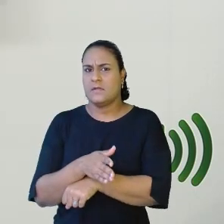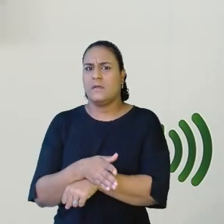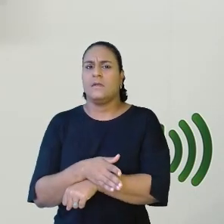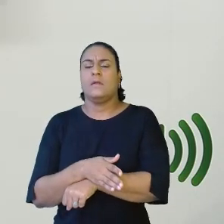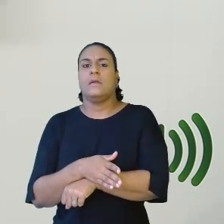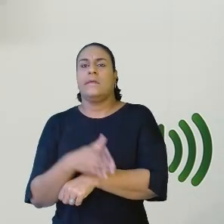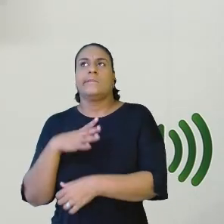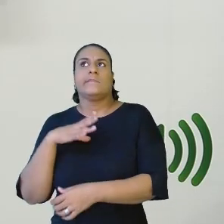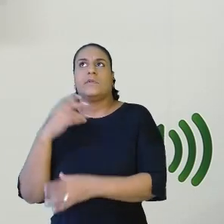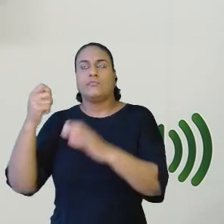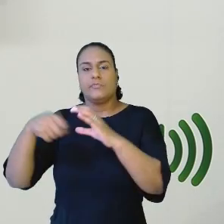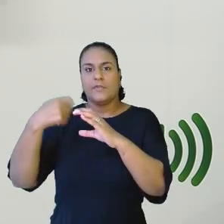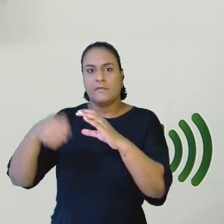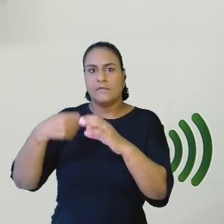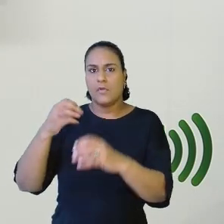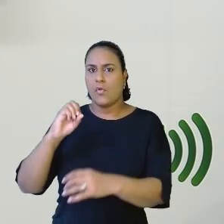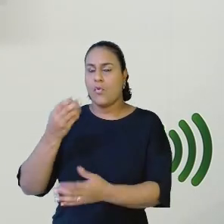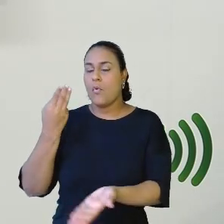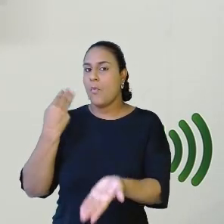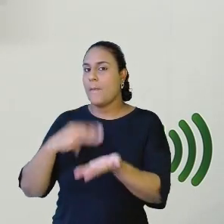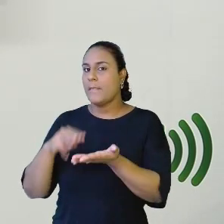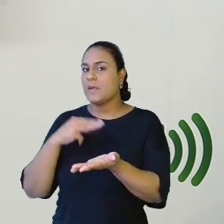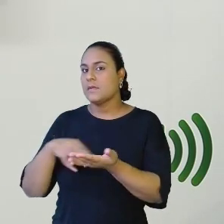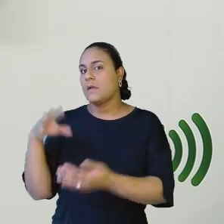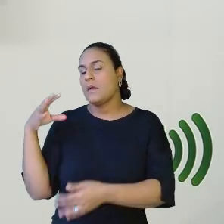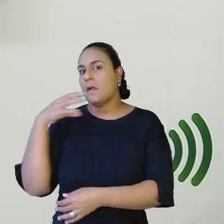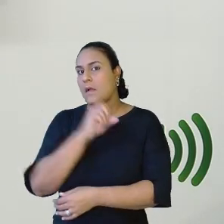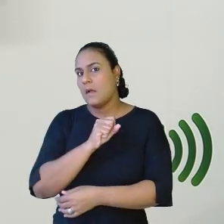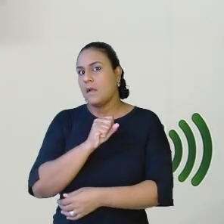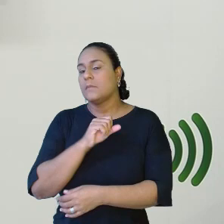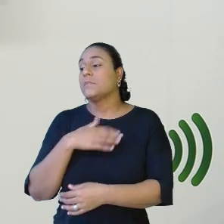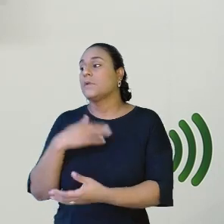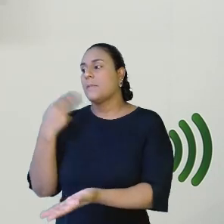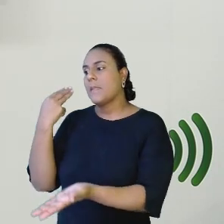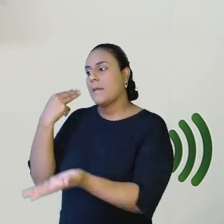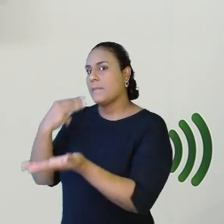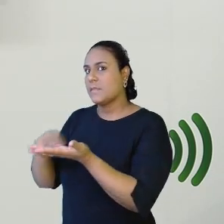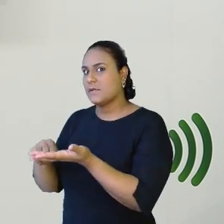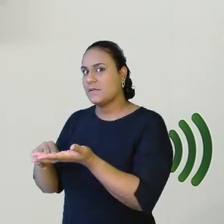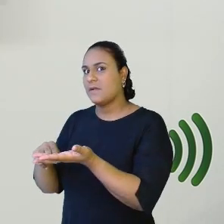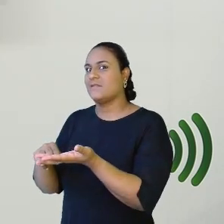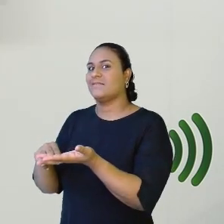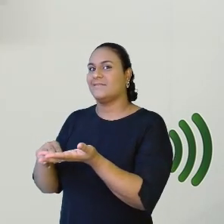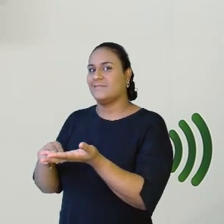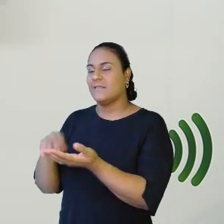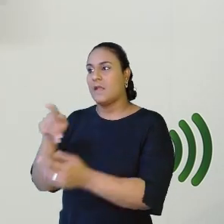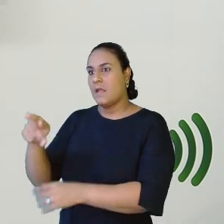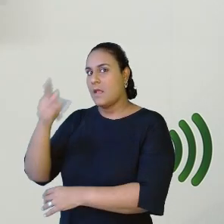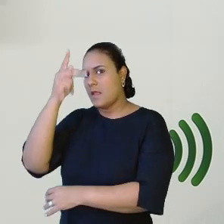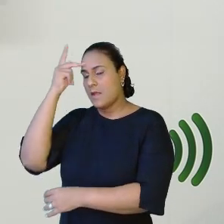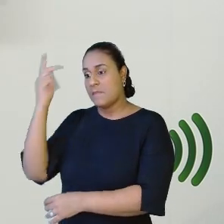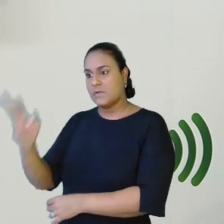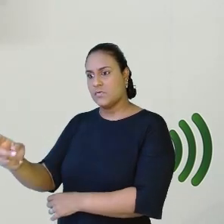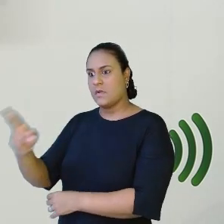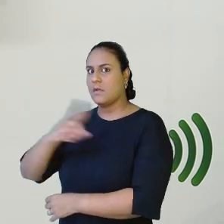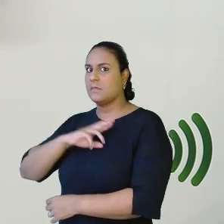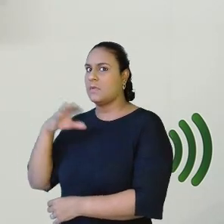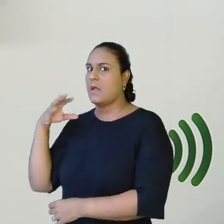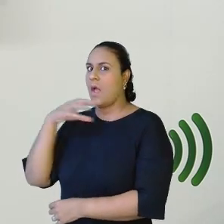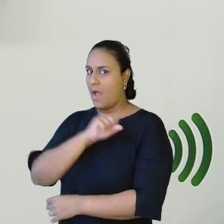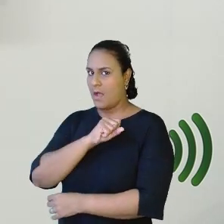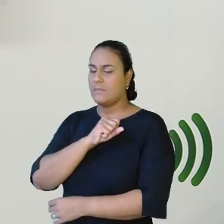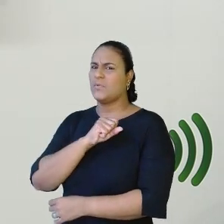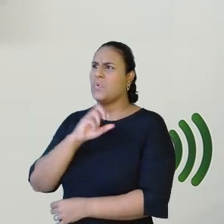vídeos ou mensagens instantâneas já falaram. Quando manda mensagem para alguém e essa pessoa responde em tempo real